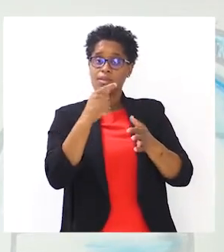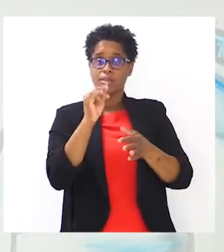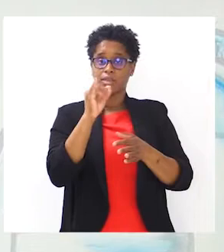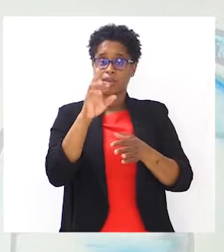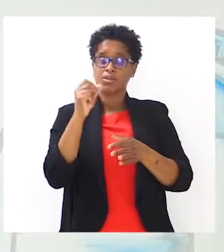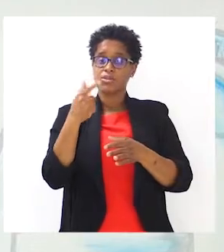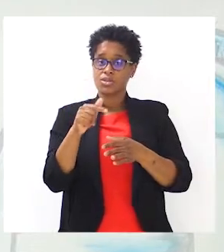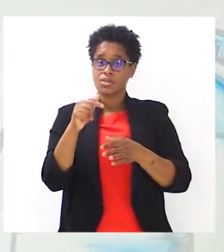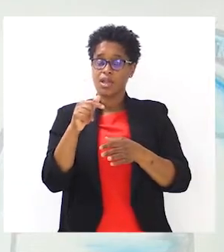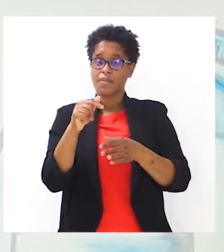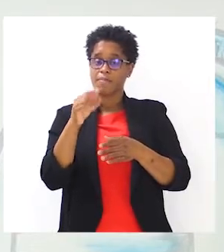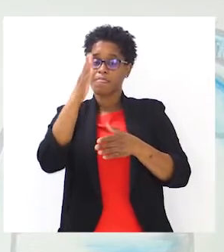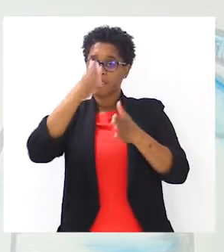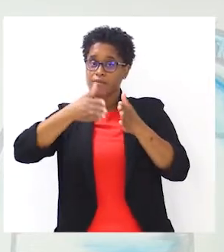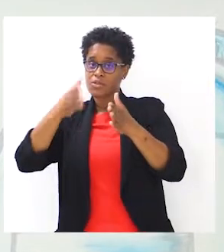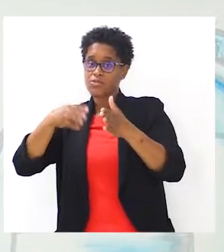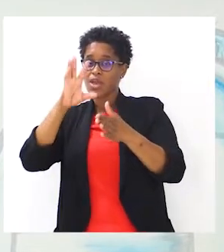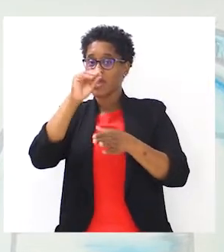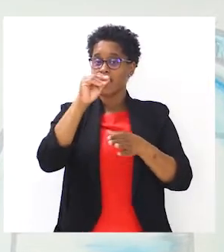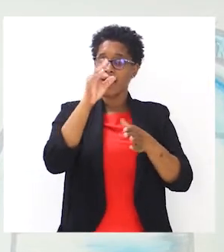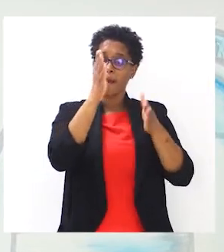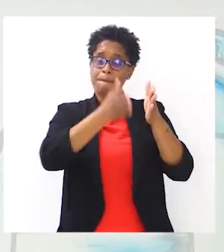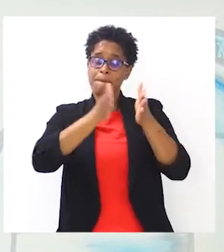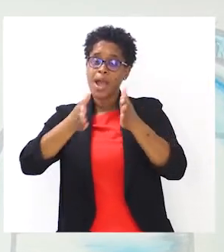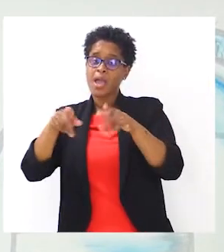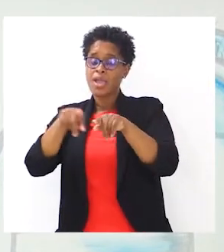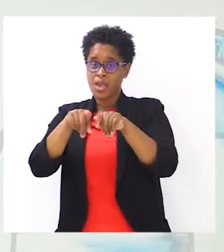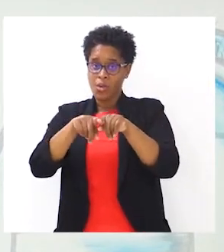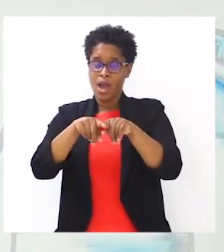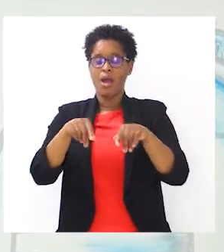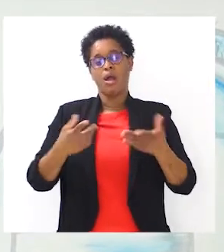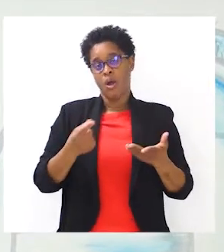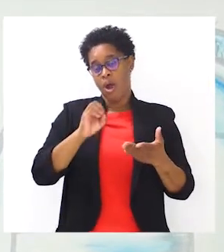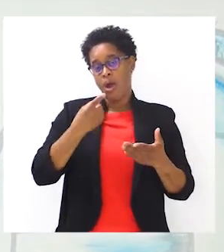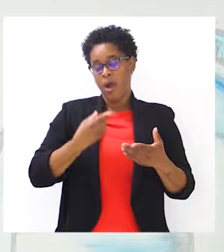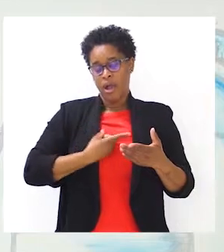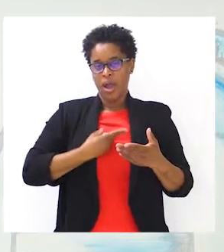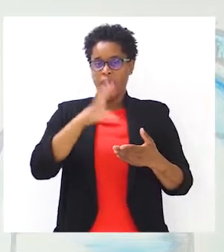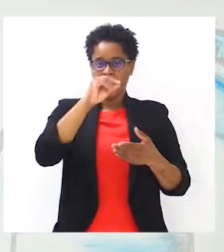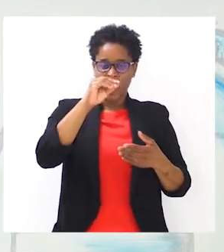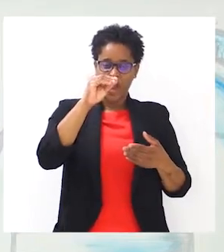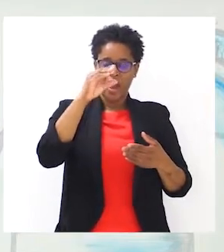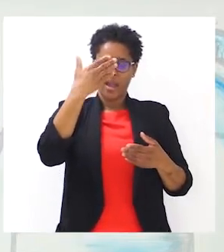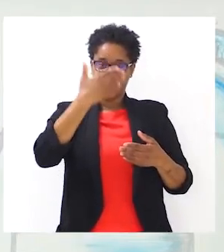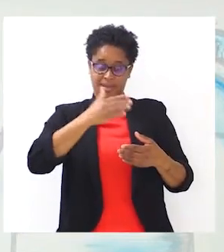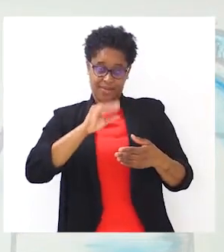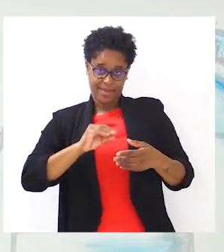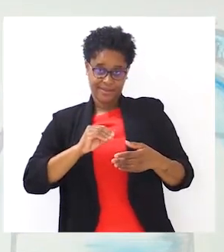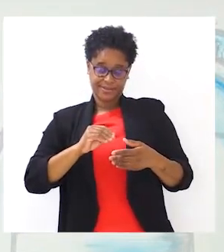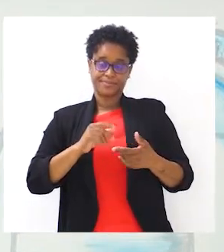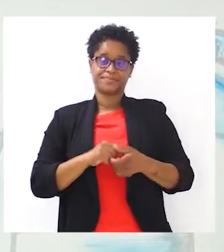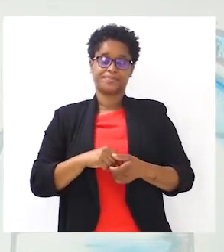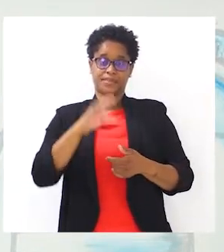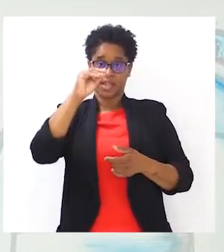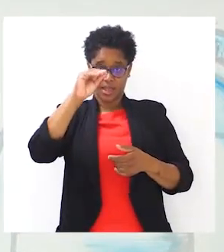dividido em 10 partes iguais, ou seja, 10 décimos. Não é? Representa